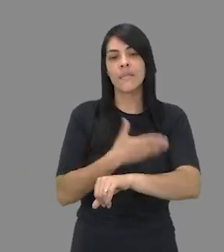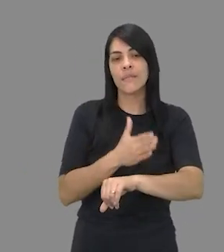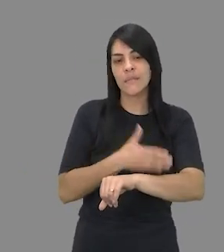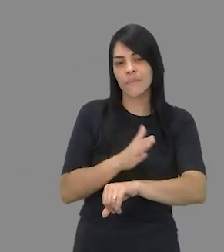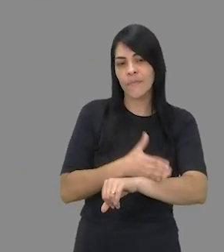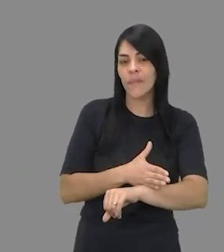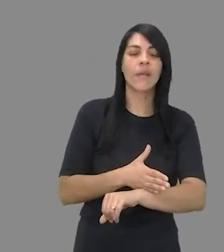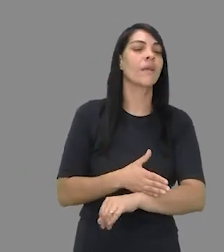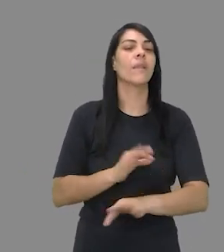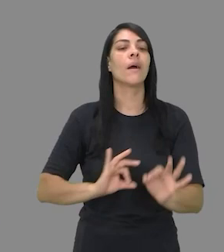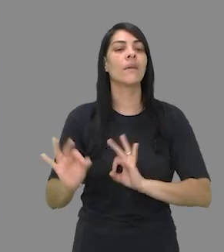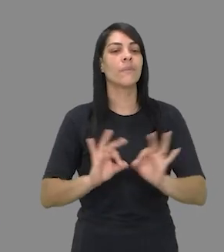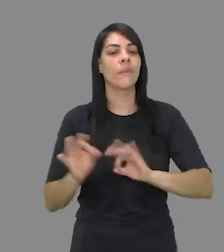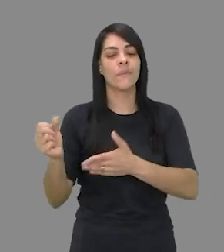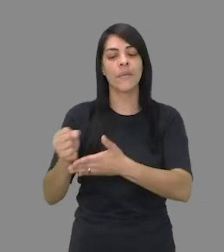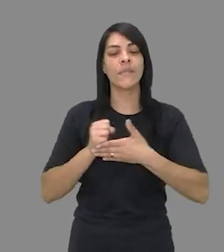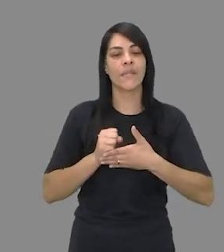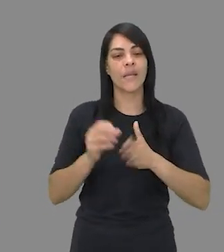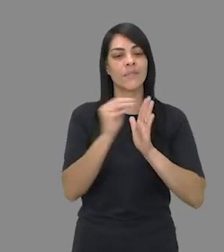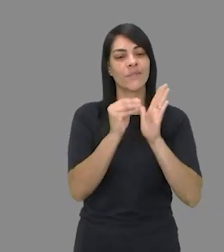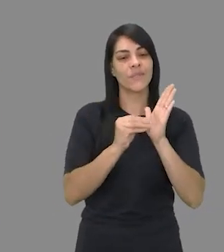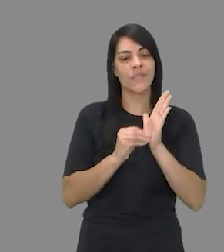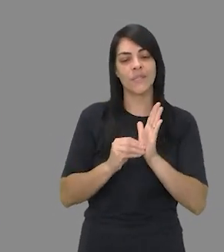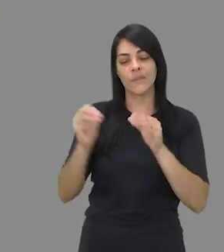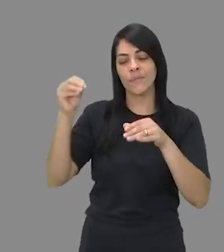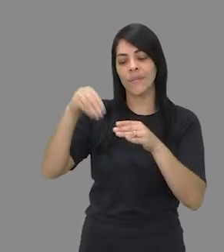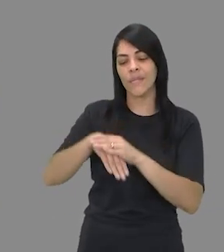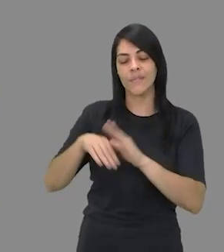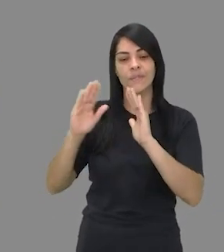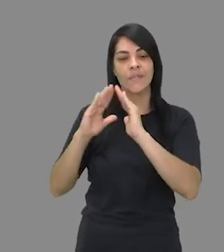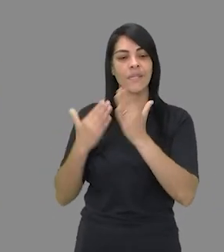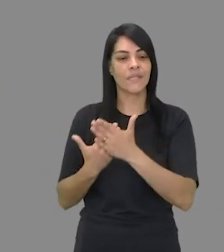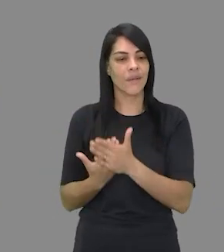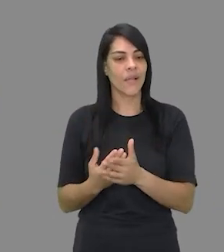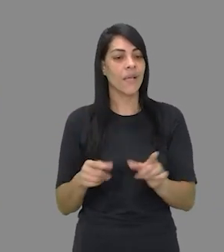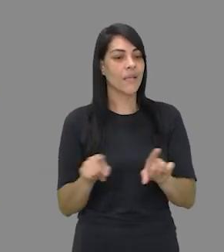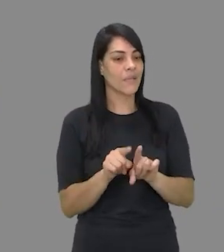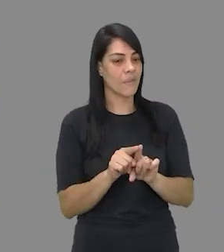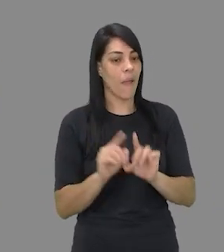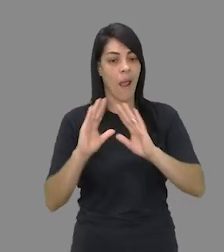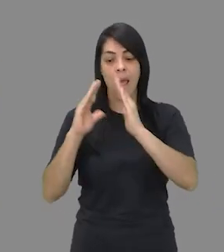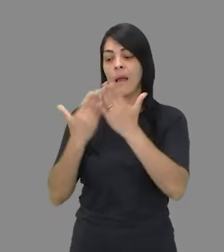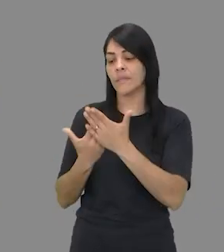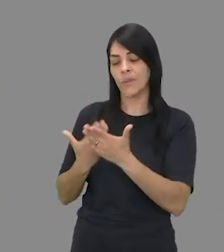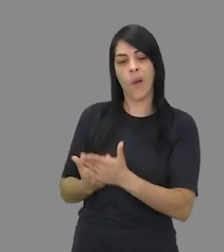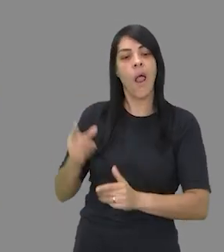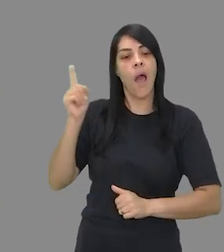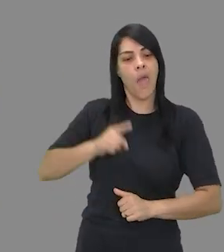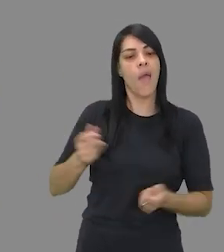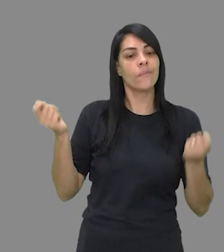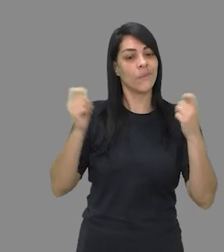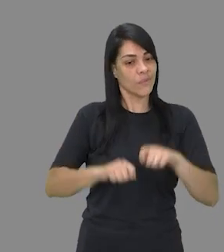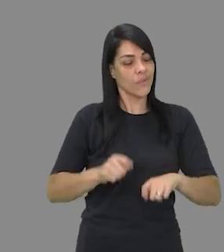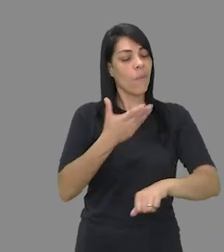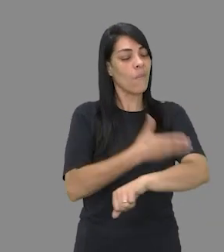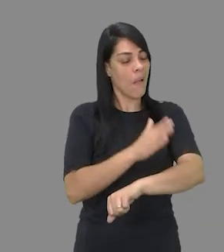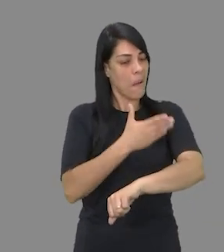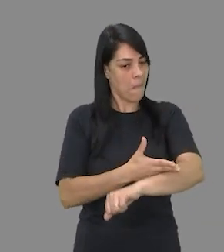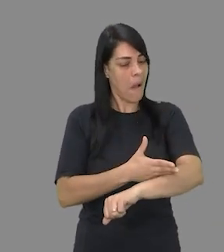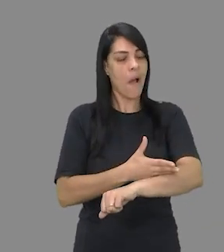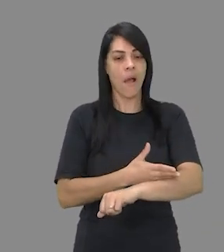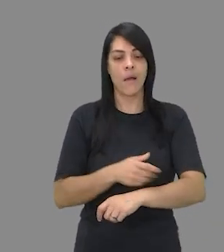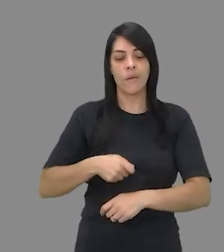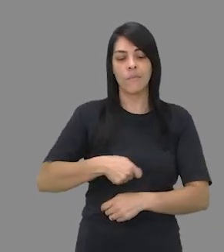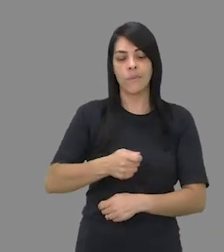traz o conteúdo aí para dentro da escola, tá certo? E na escola, é possível praticar o tênis